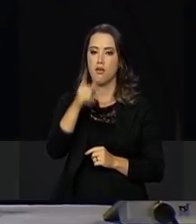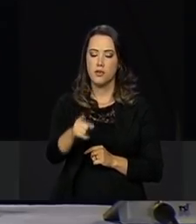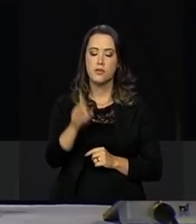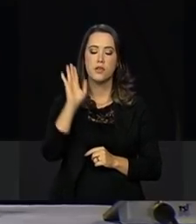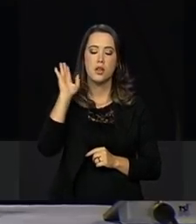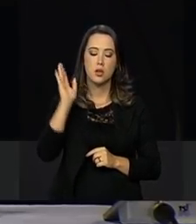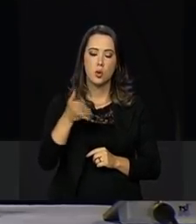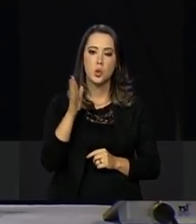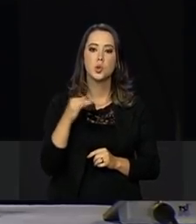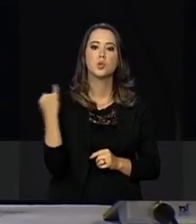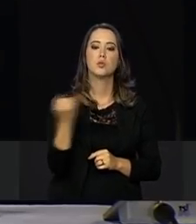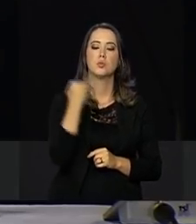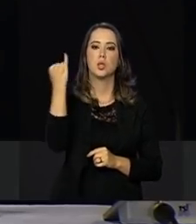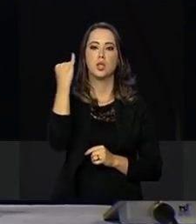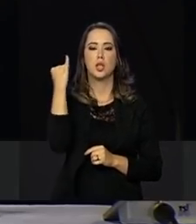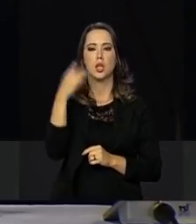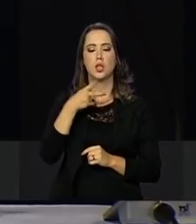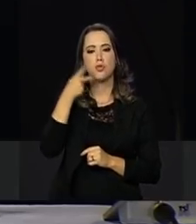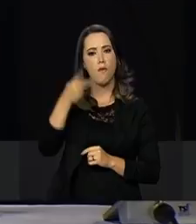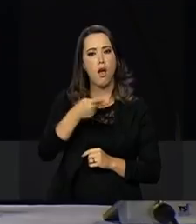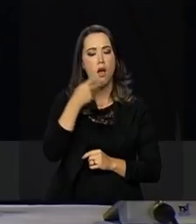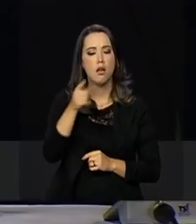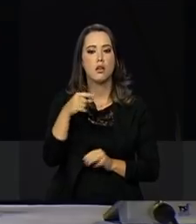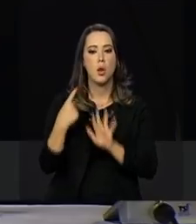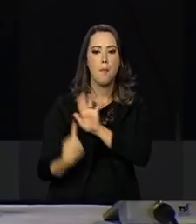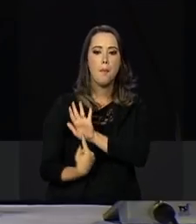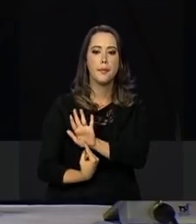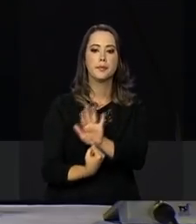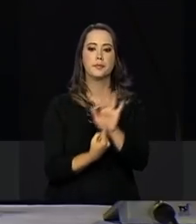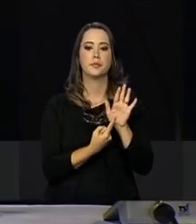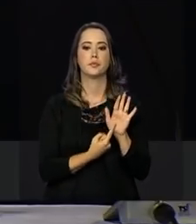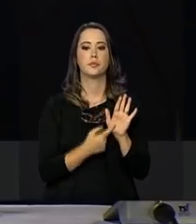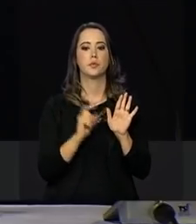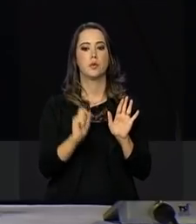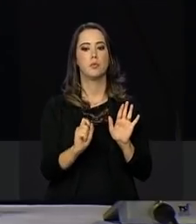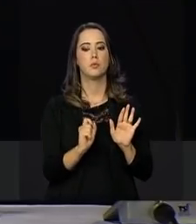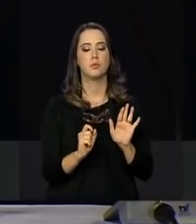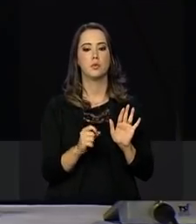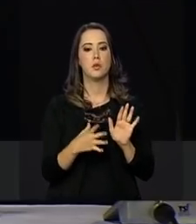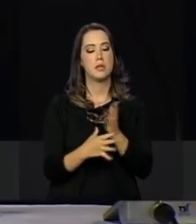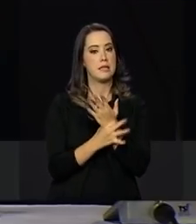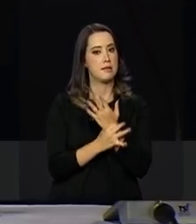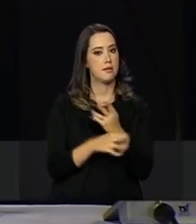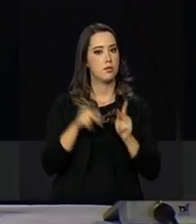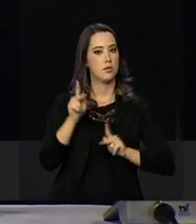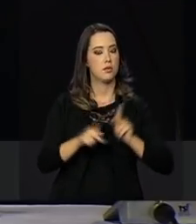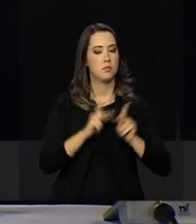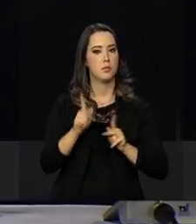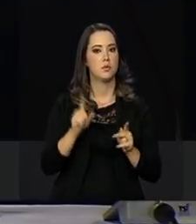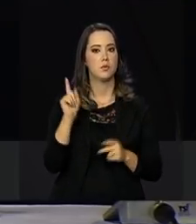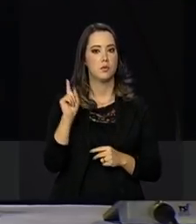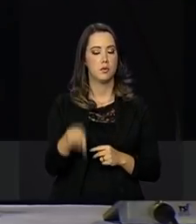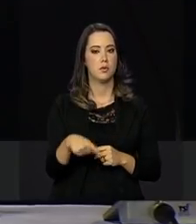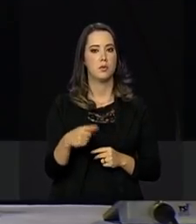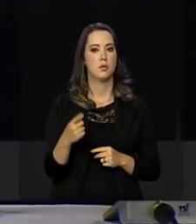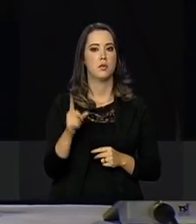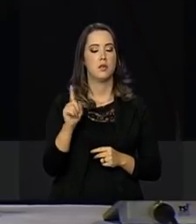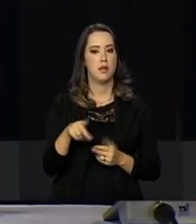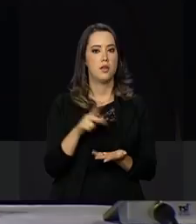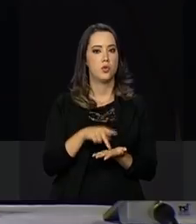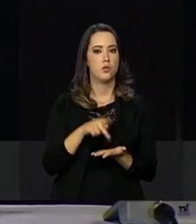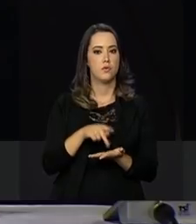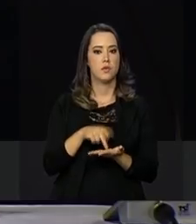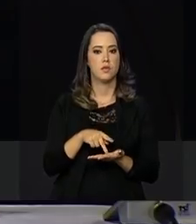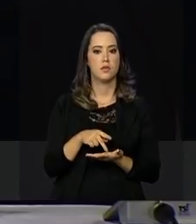muito apropriado e revelador, de que a segurança pública, ela na verdade